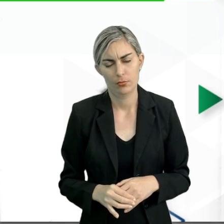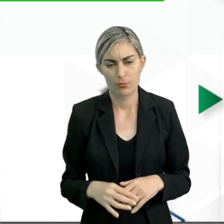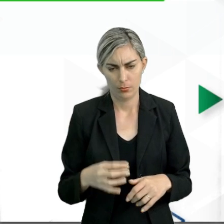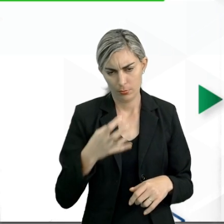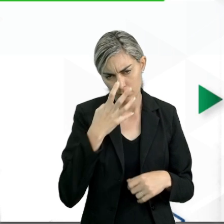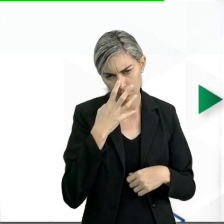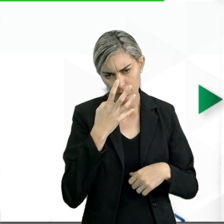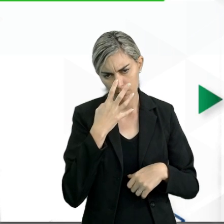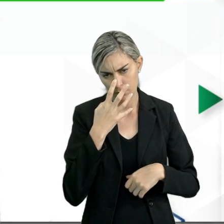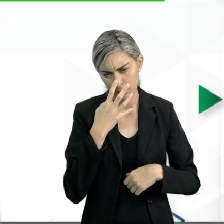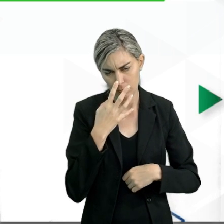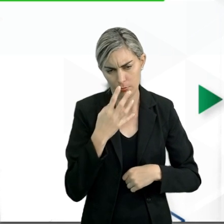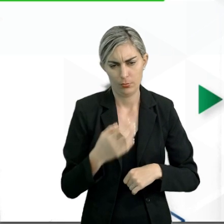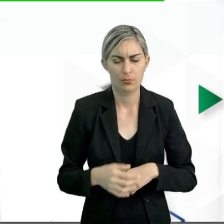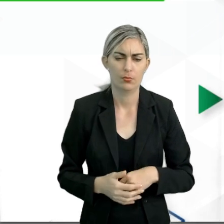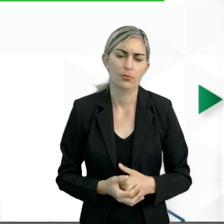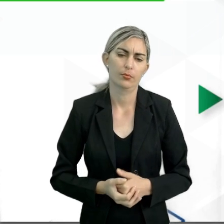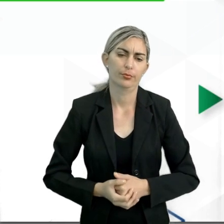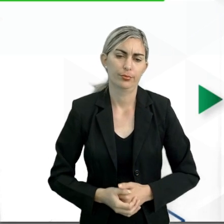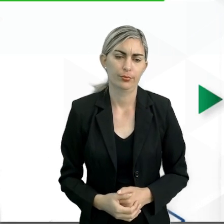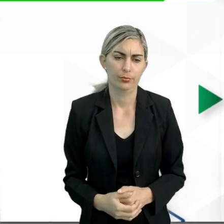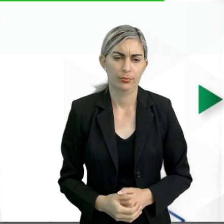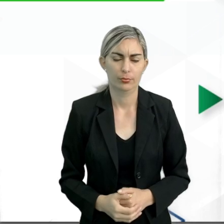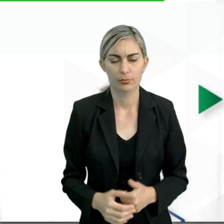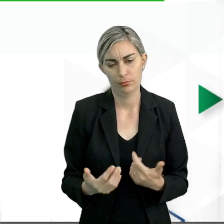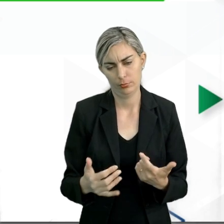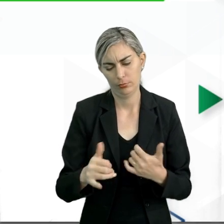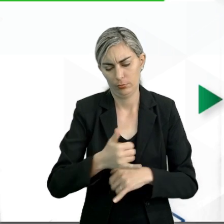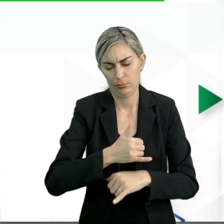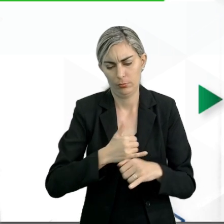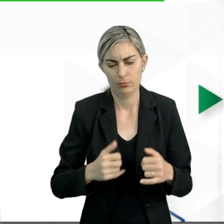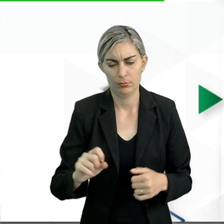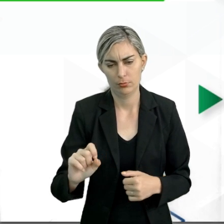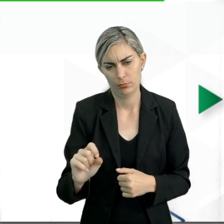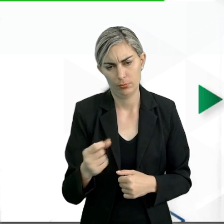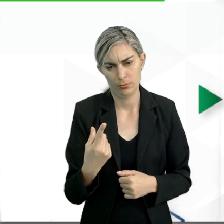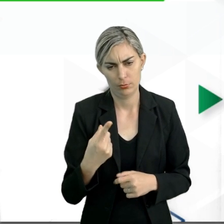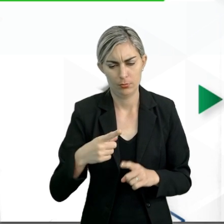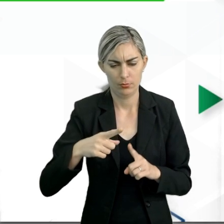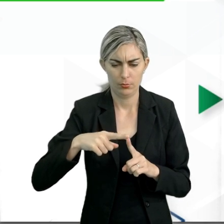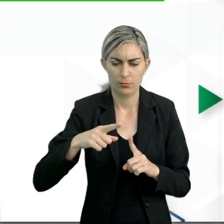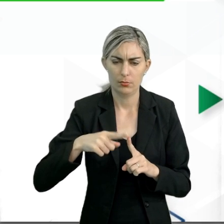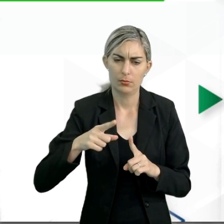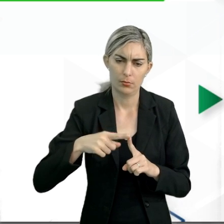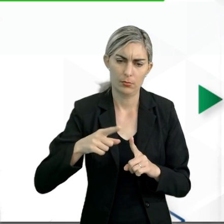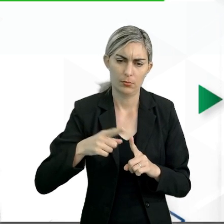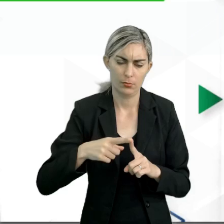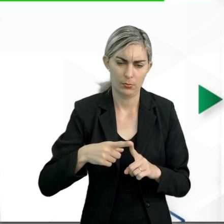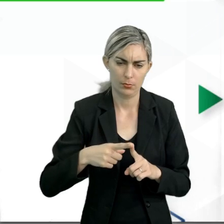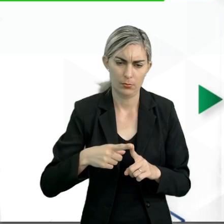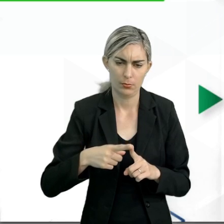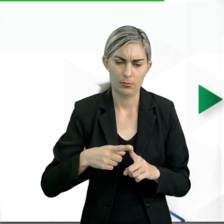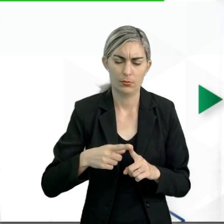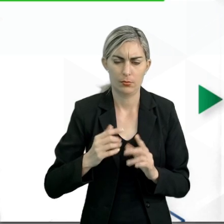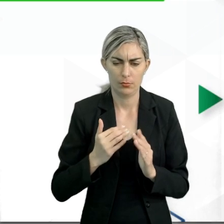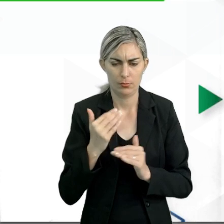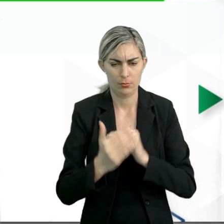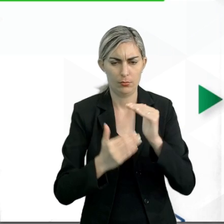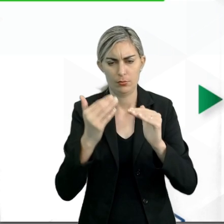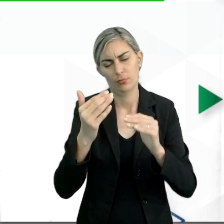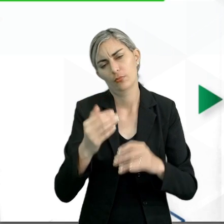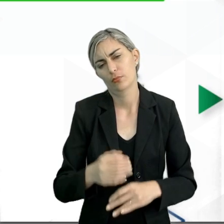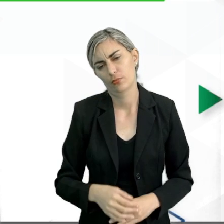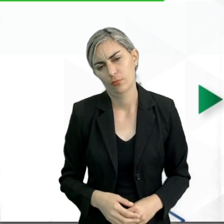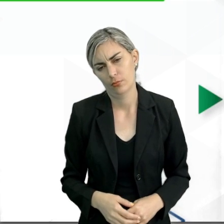observaram bom Bora lá a energia solar é um tipo de energia que está em acessão na